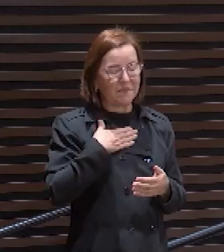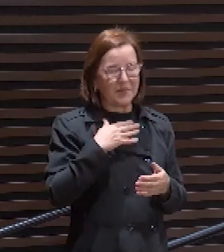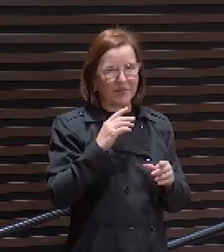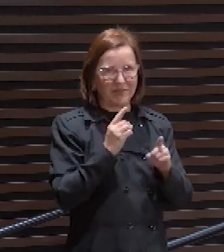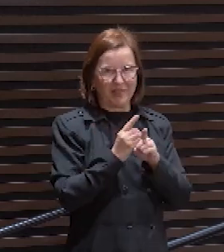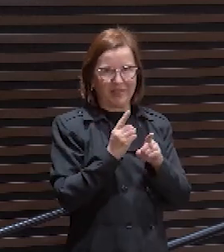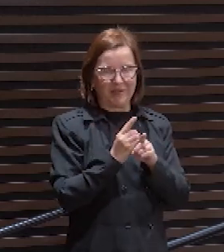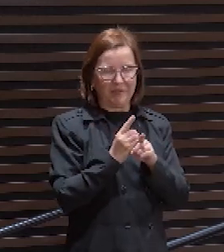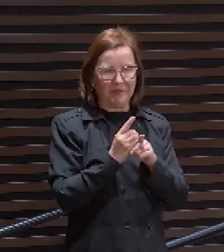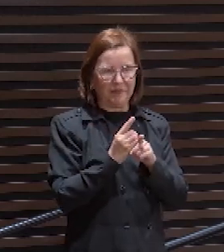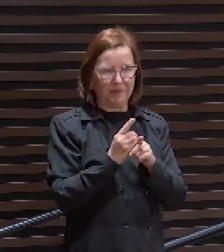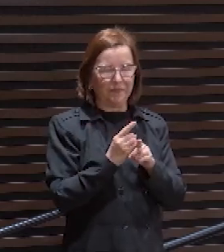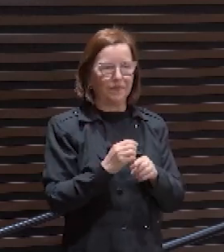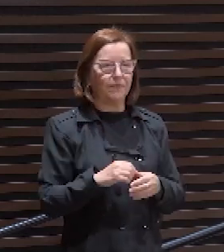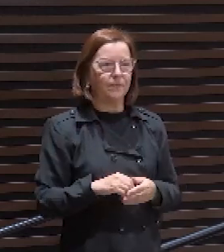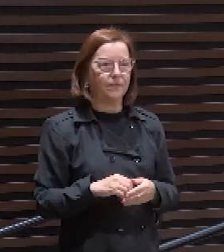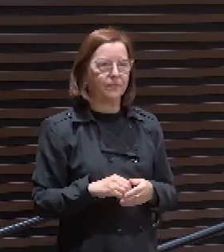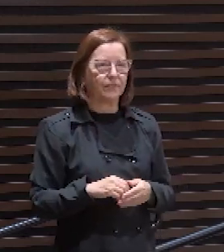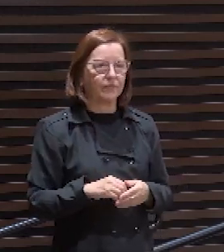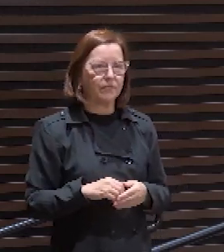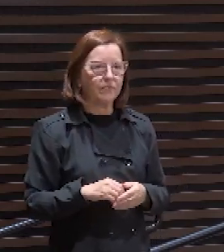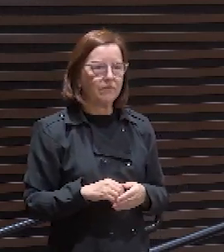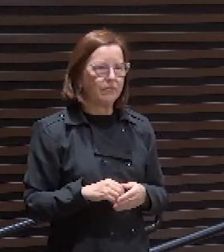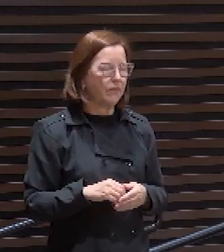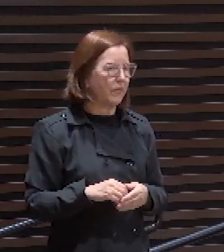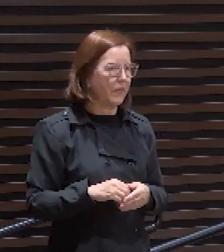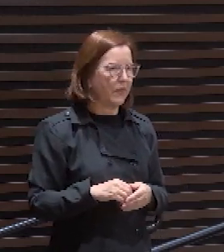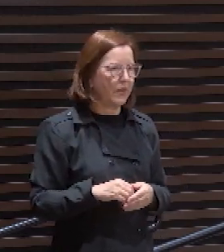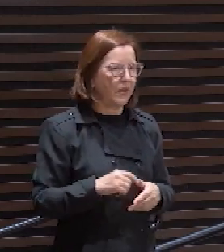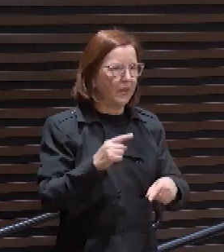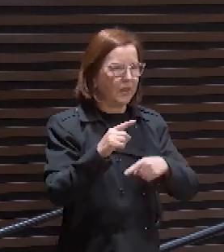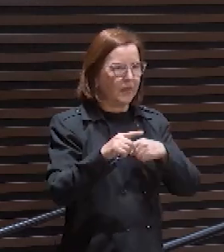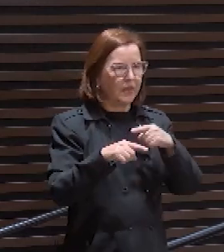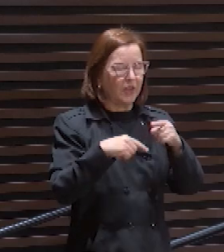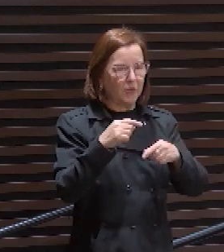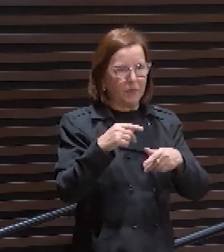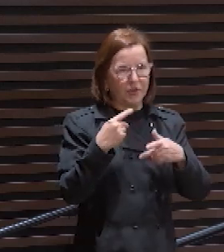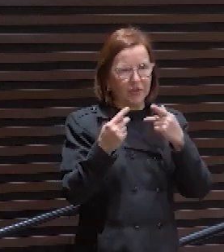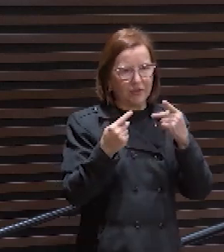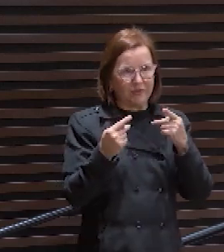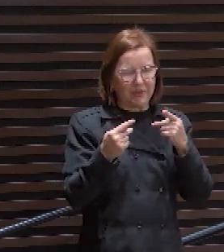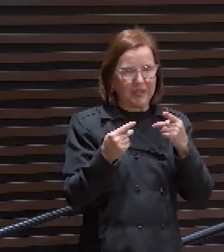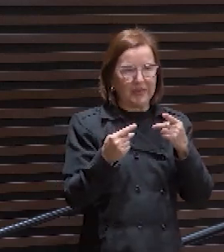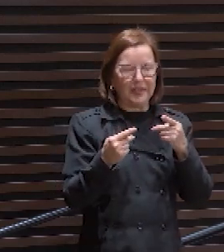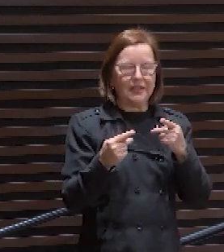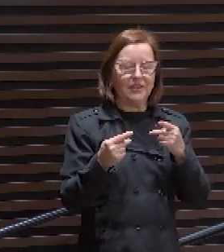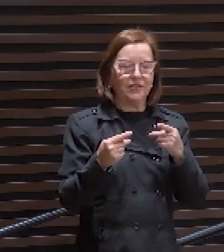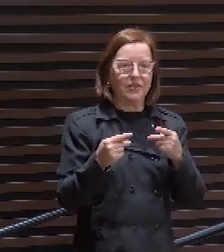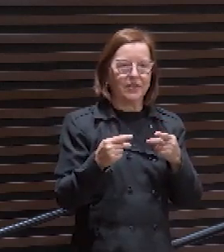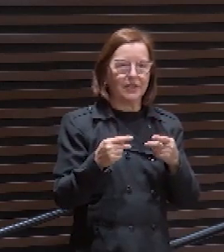discípulo. Após falar que temos que renunciar a quem somos, ou seja, tomar a cruz, ele não para por